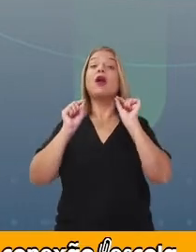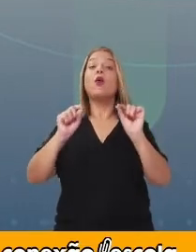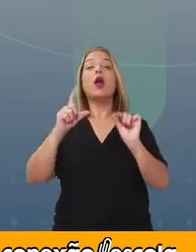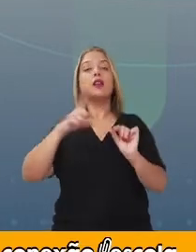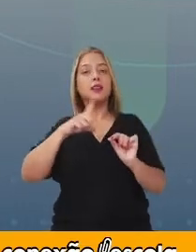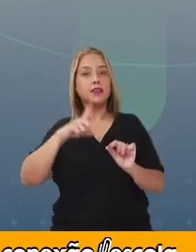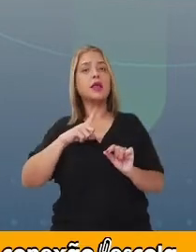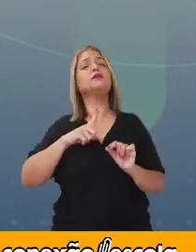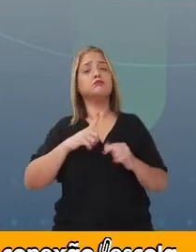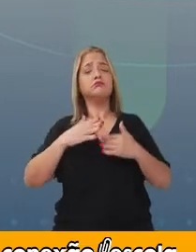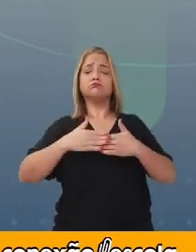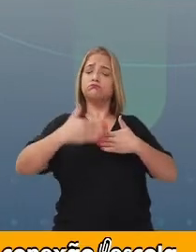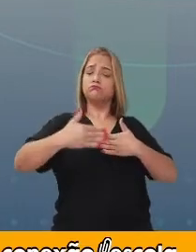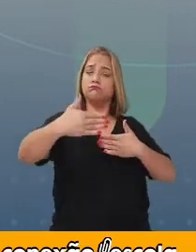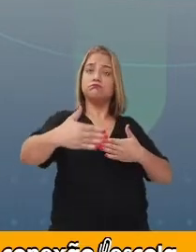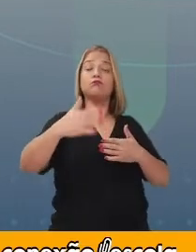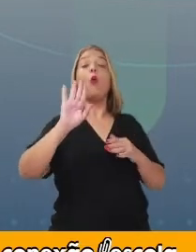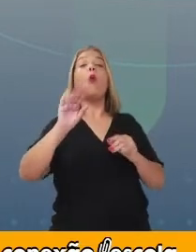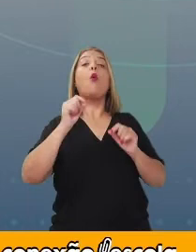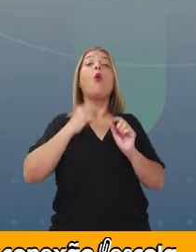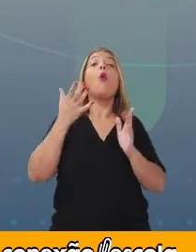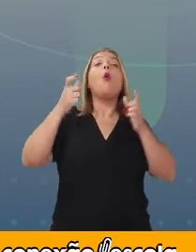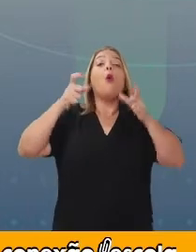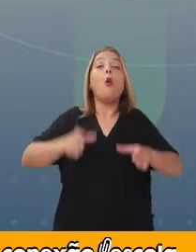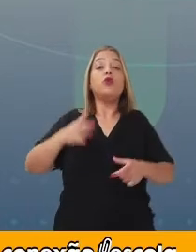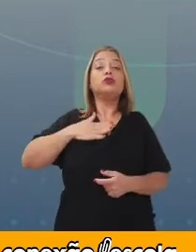ordem ou posição.